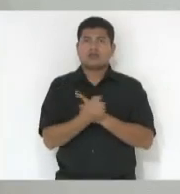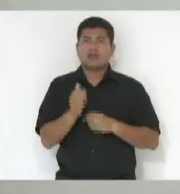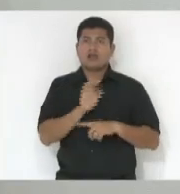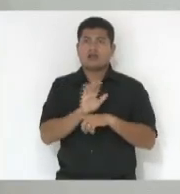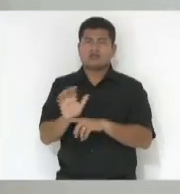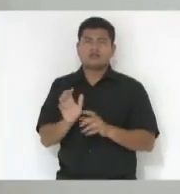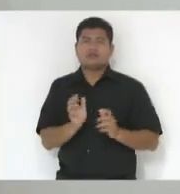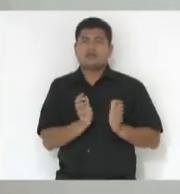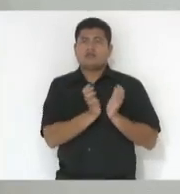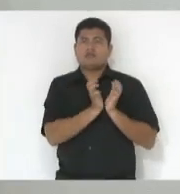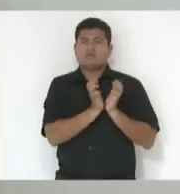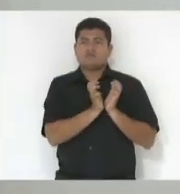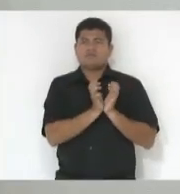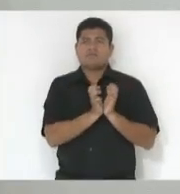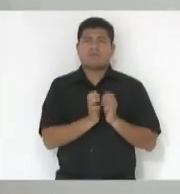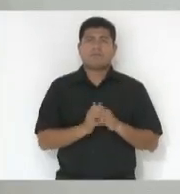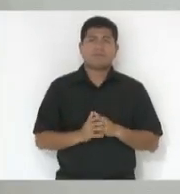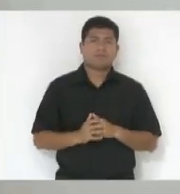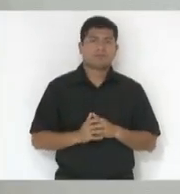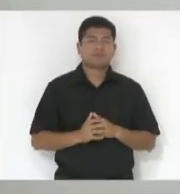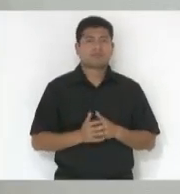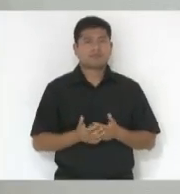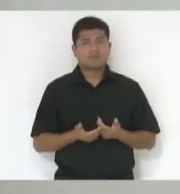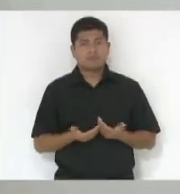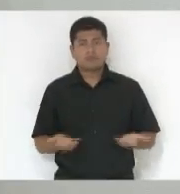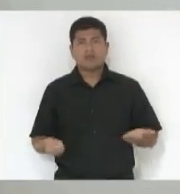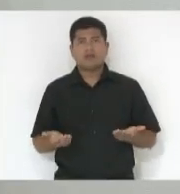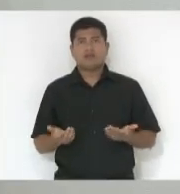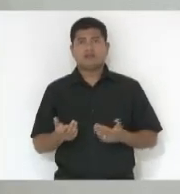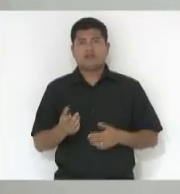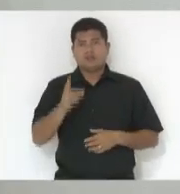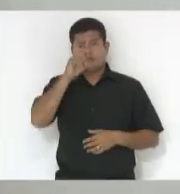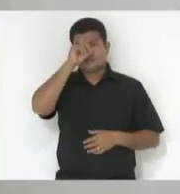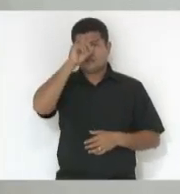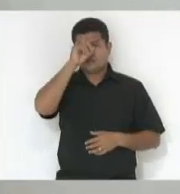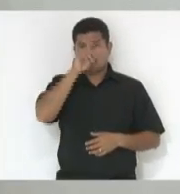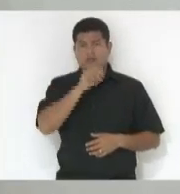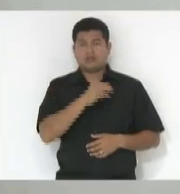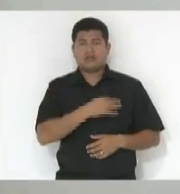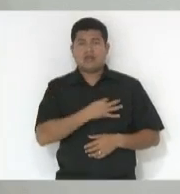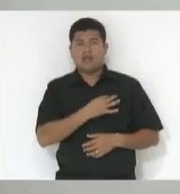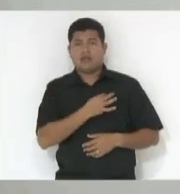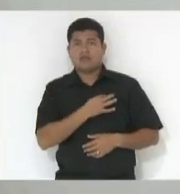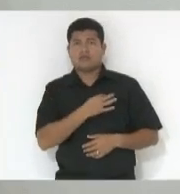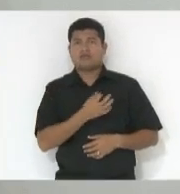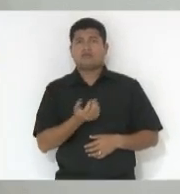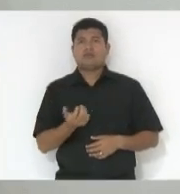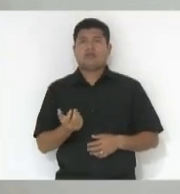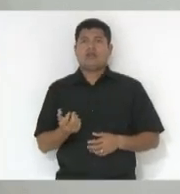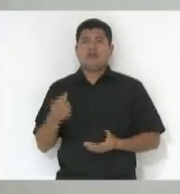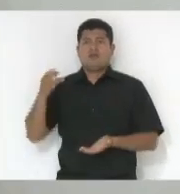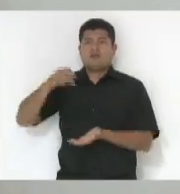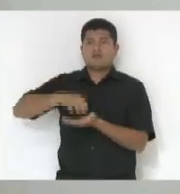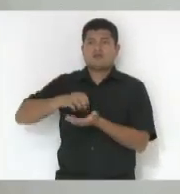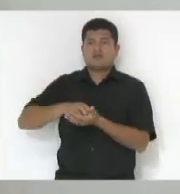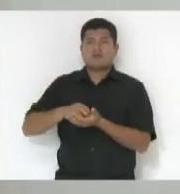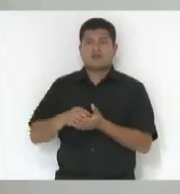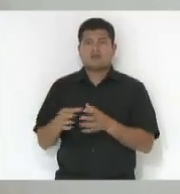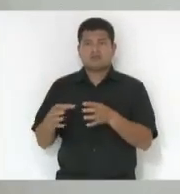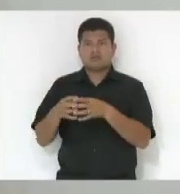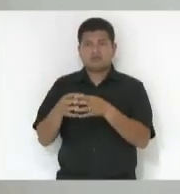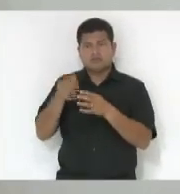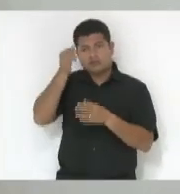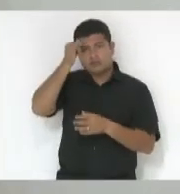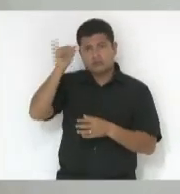APAES. Então, é para os hospitais filantrópicos, para as redes femininas de combate ao câncer, para